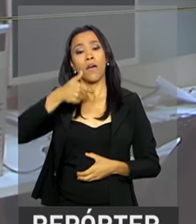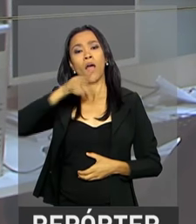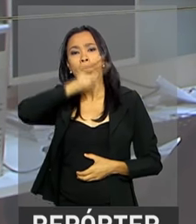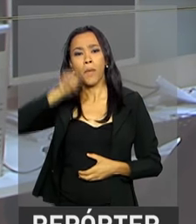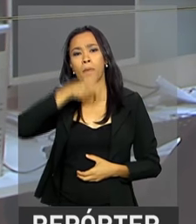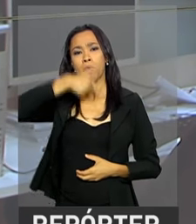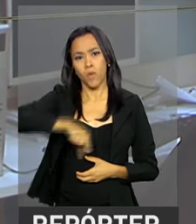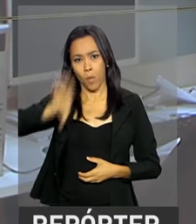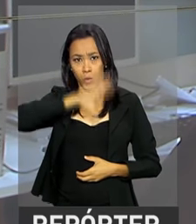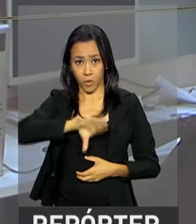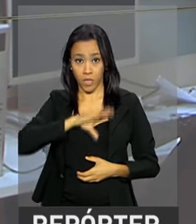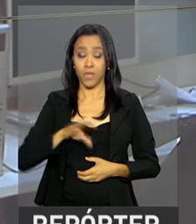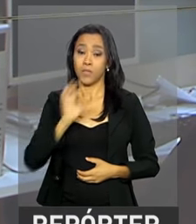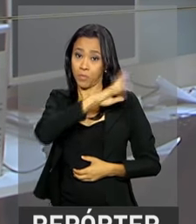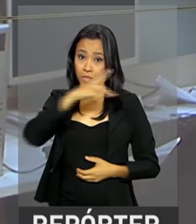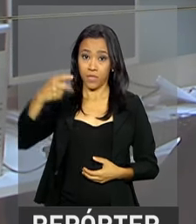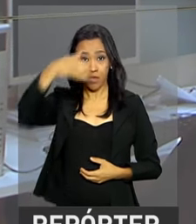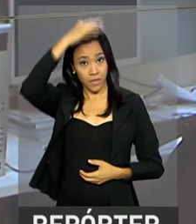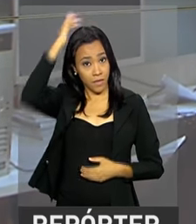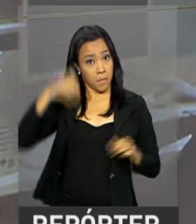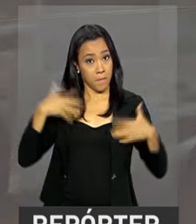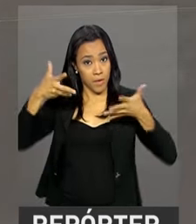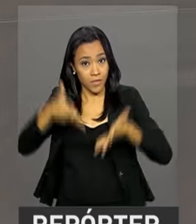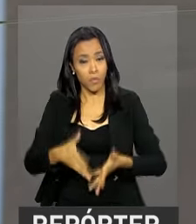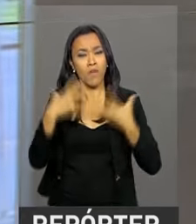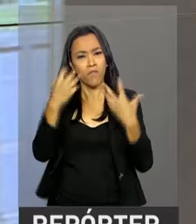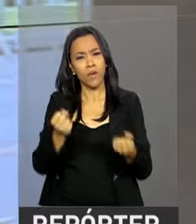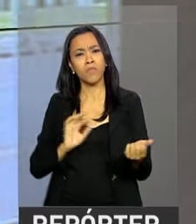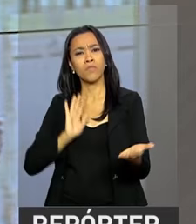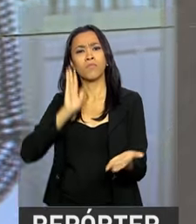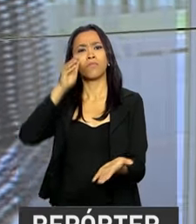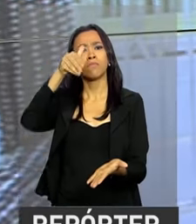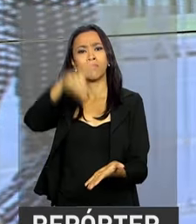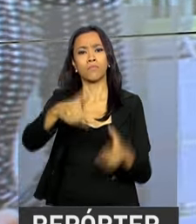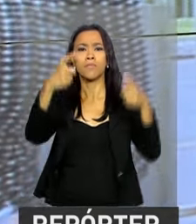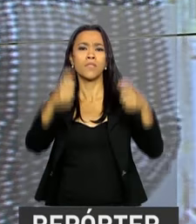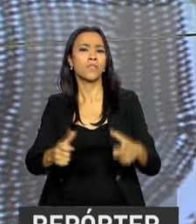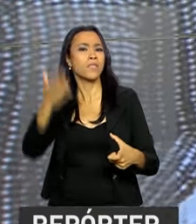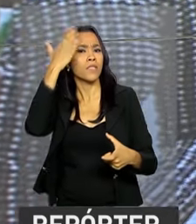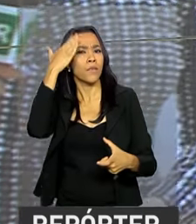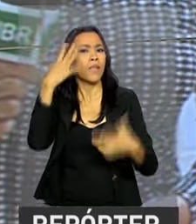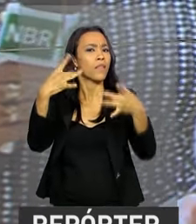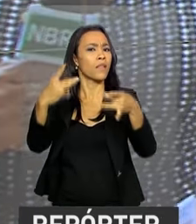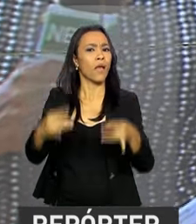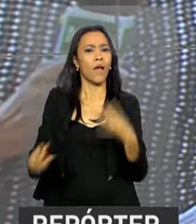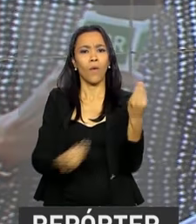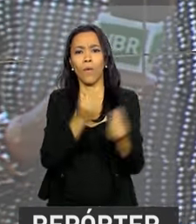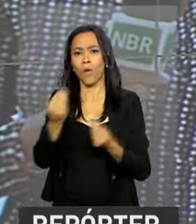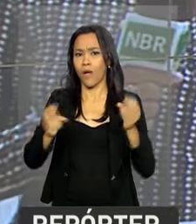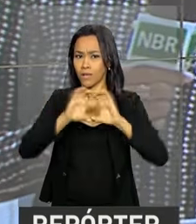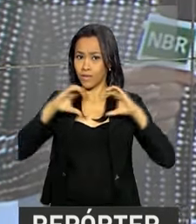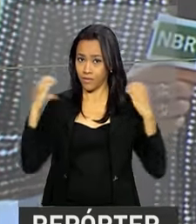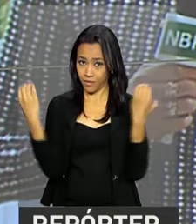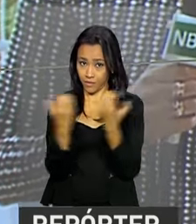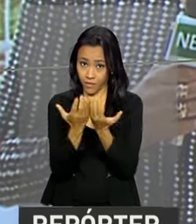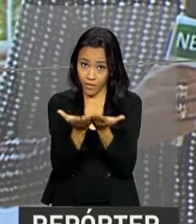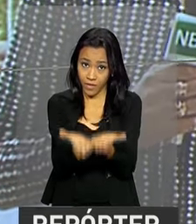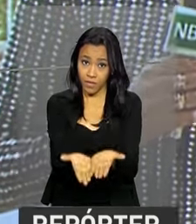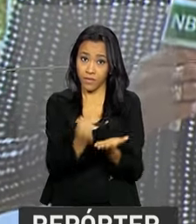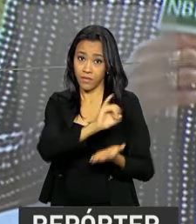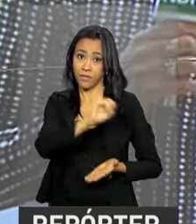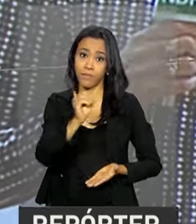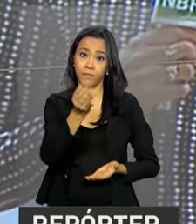Temer participou da solenidade vamos ao Itamarati saber os detalhes ao vivo dessa cerimônia com Mara kenup Oi